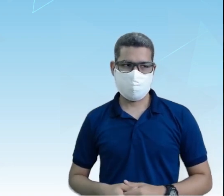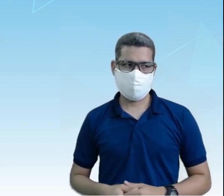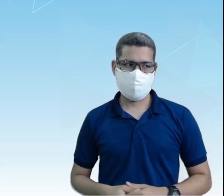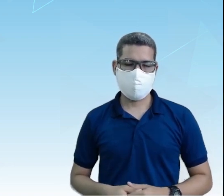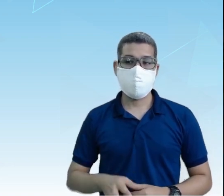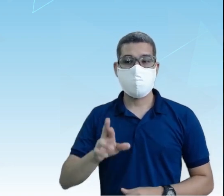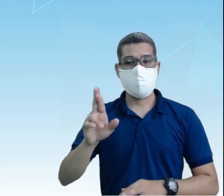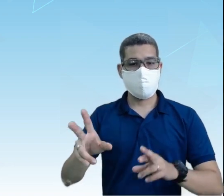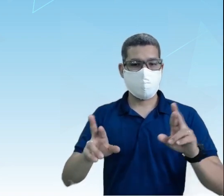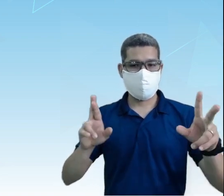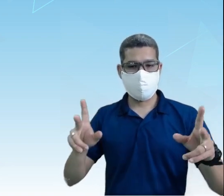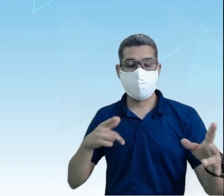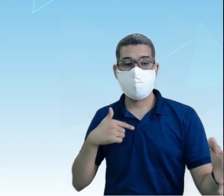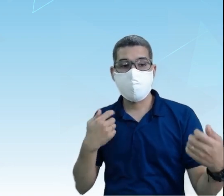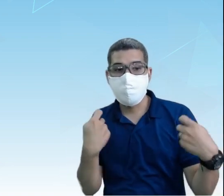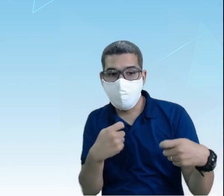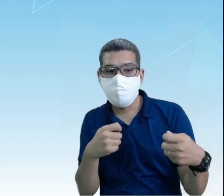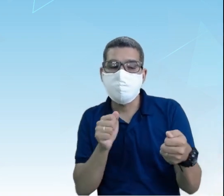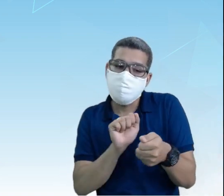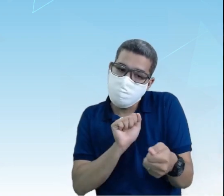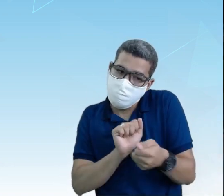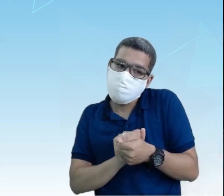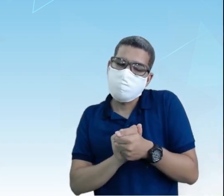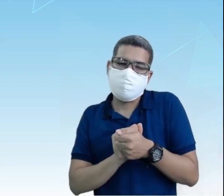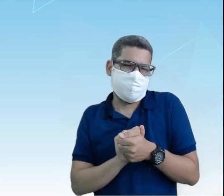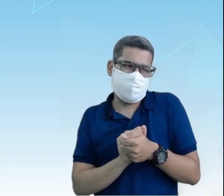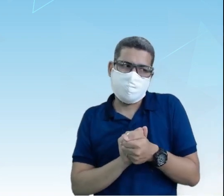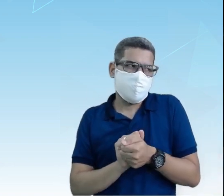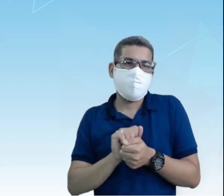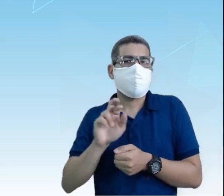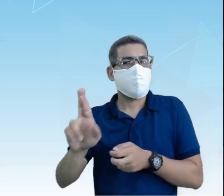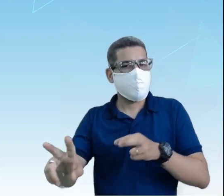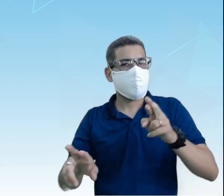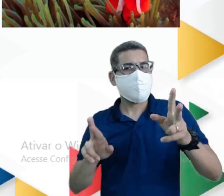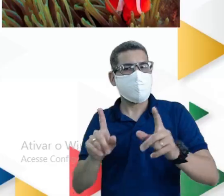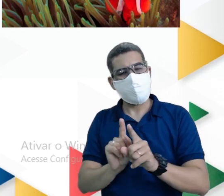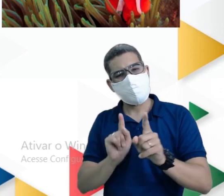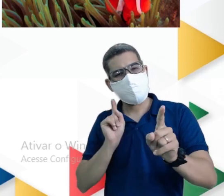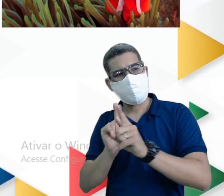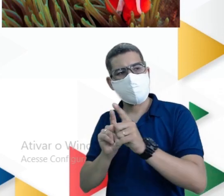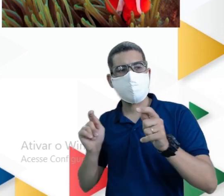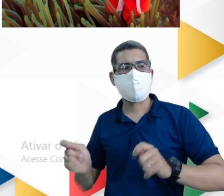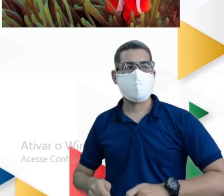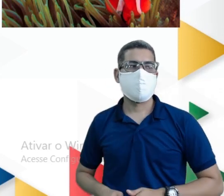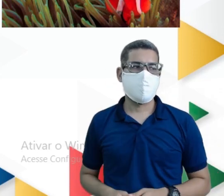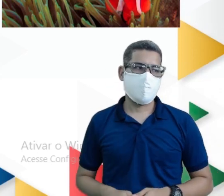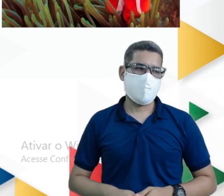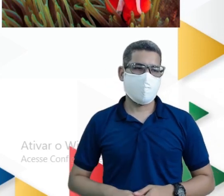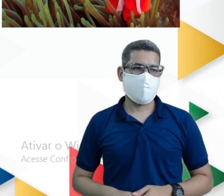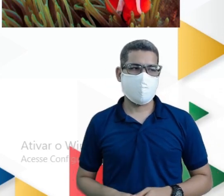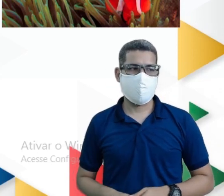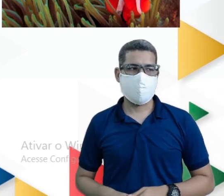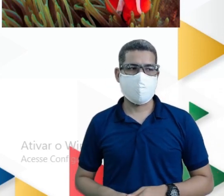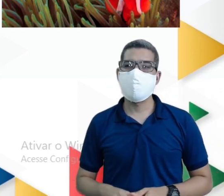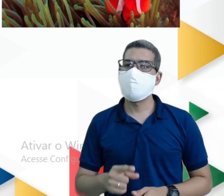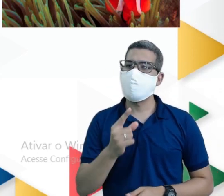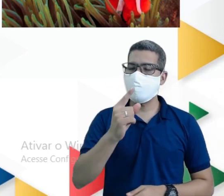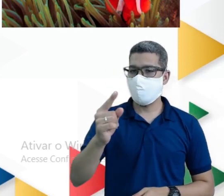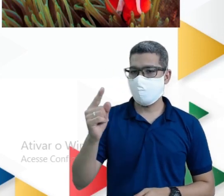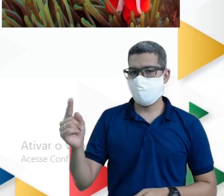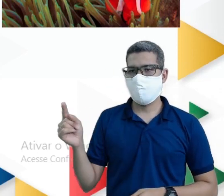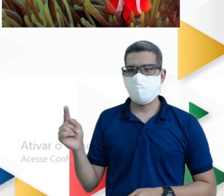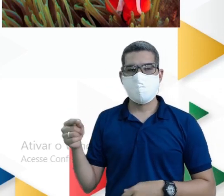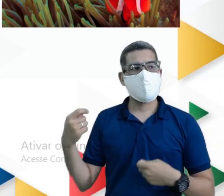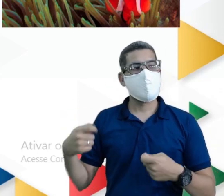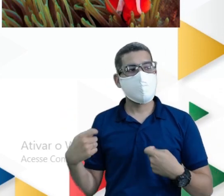são dependentes. O mutualismo, os indivíduos, um depende do outro. Já na protocooperação, os indivíduos, eles não